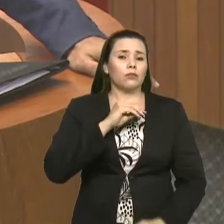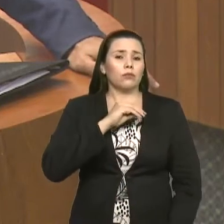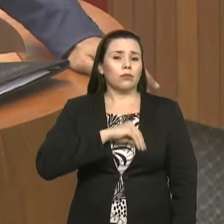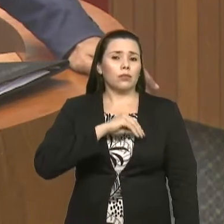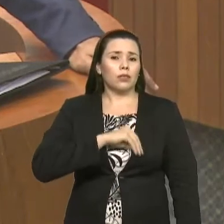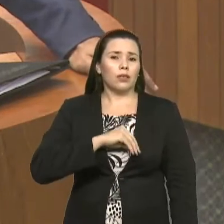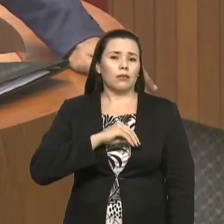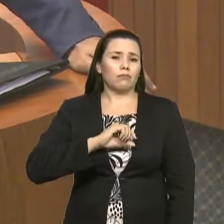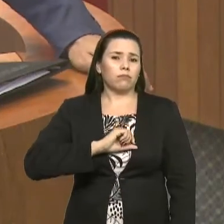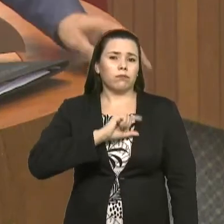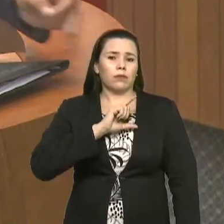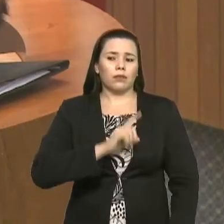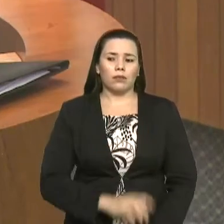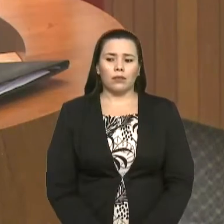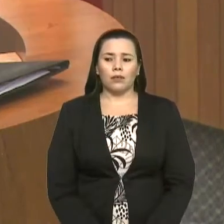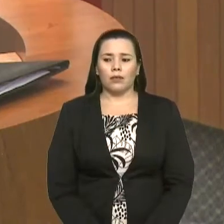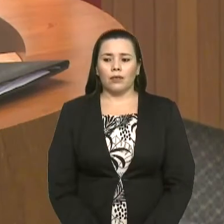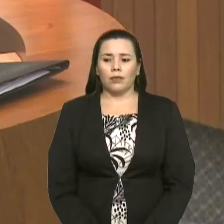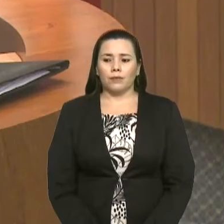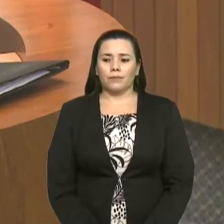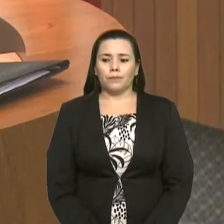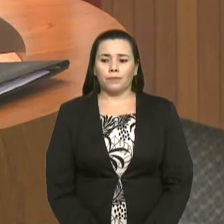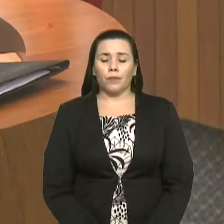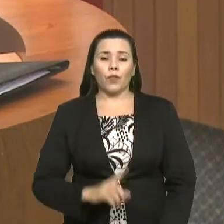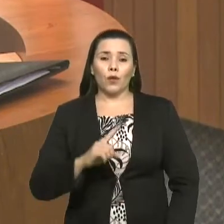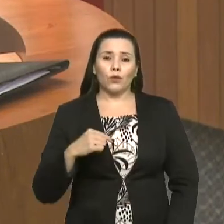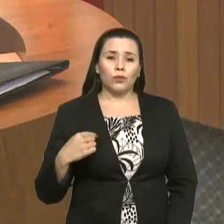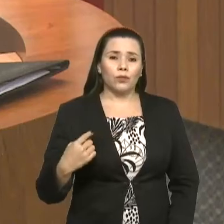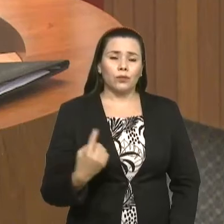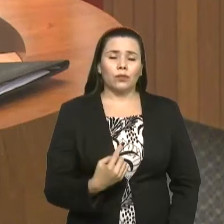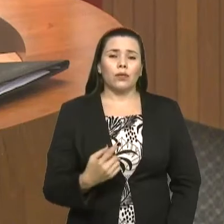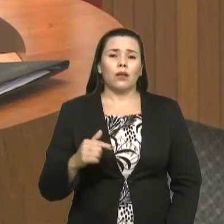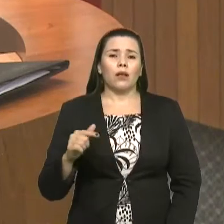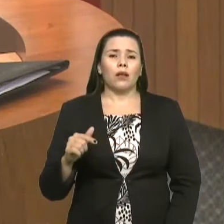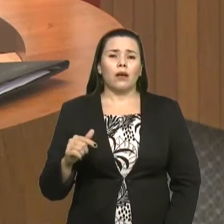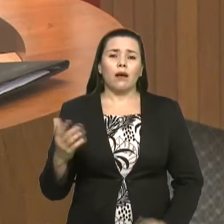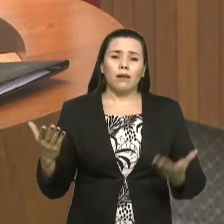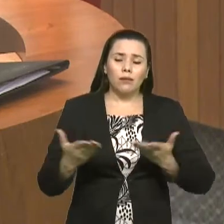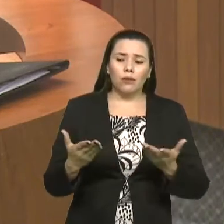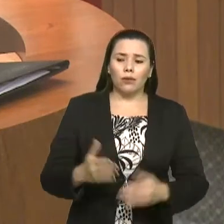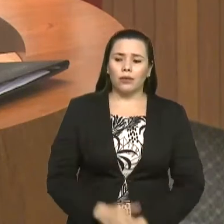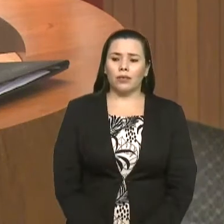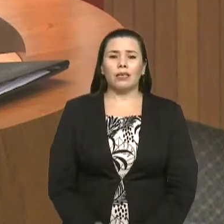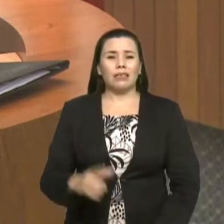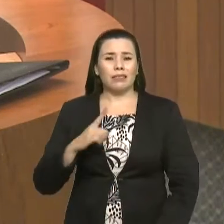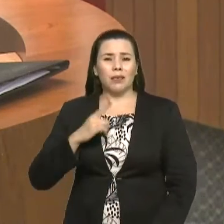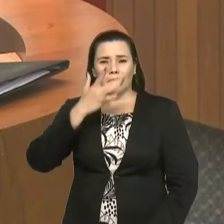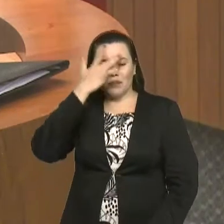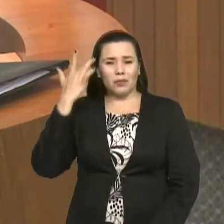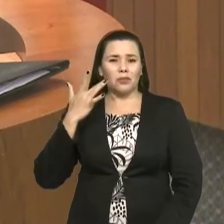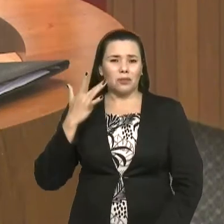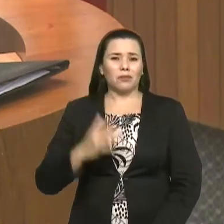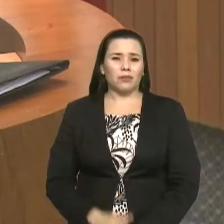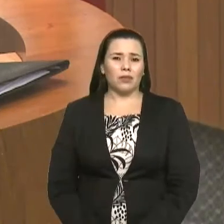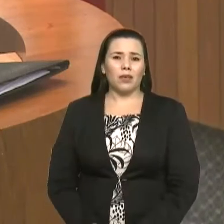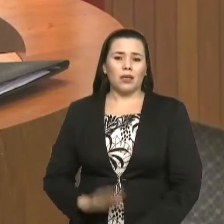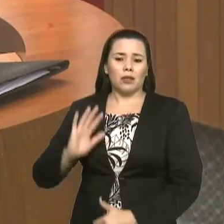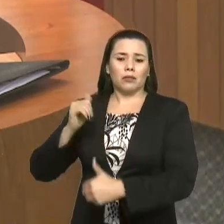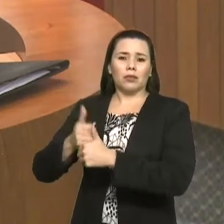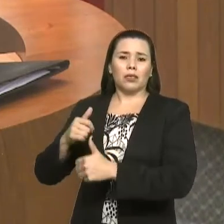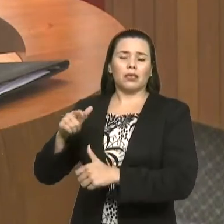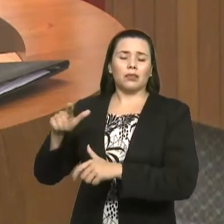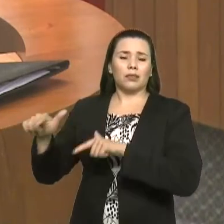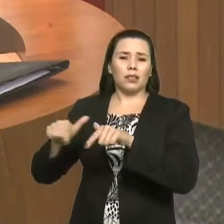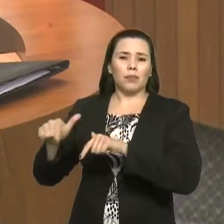Meus amigos, nesse exato momento, enquanto tem gente mamando nas tetas da Caema, se beneficiando dos altos salários da Caema, uma